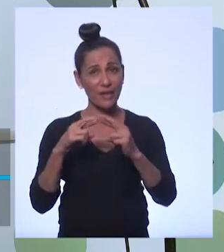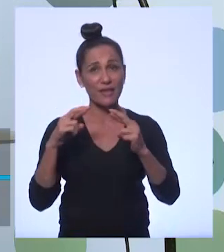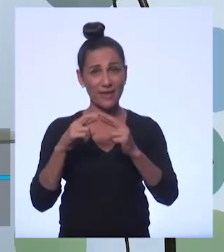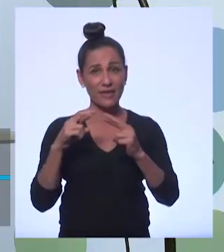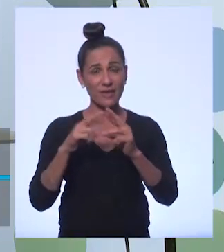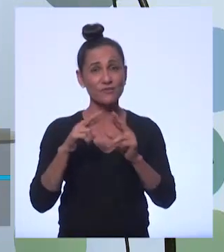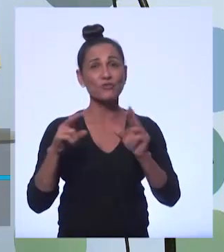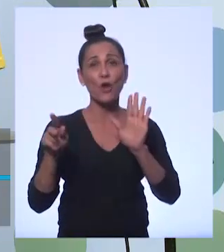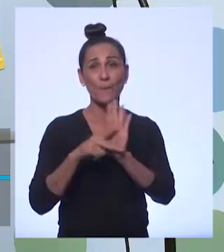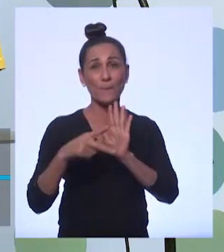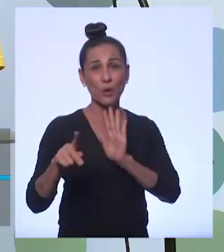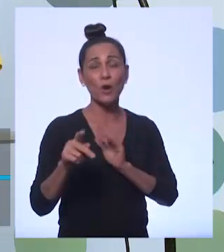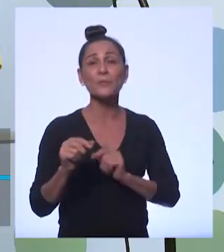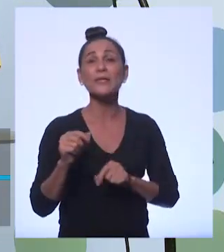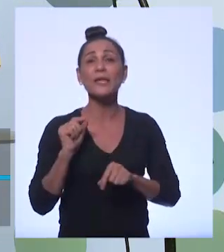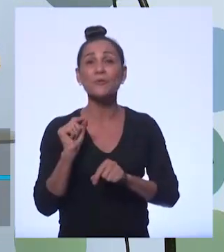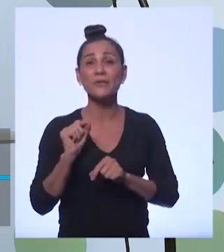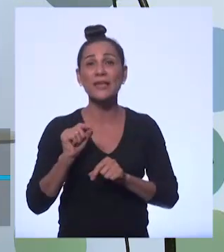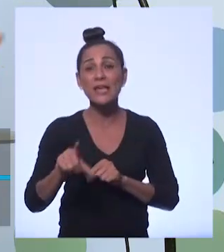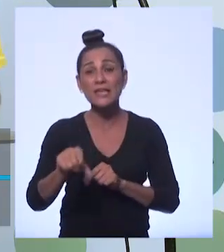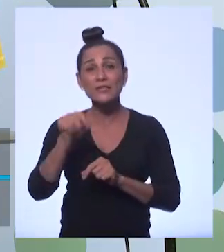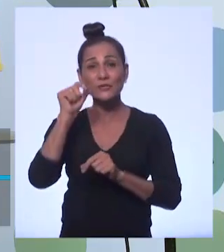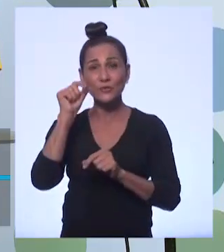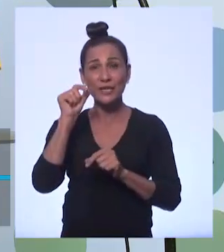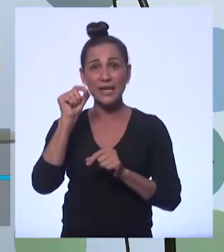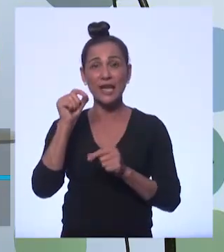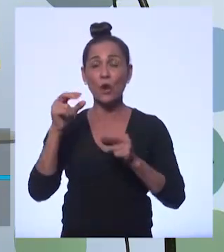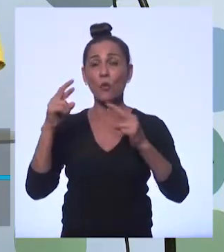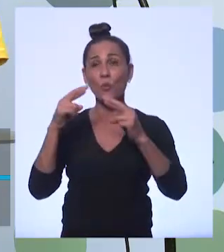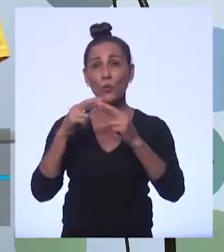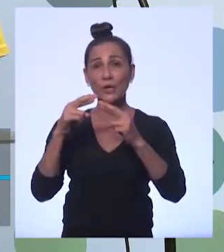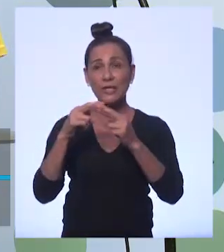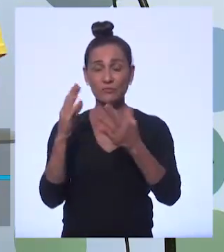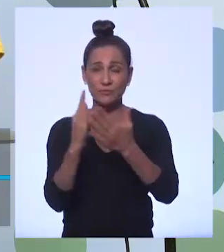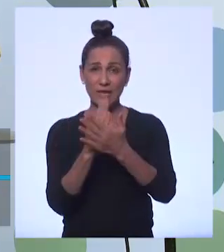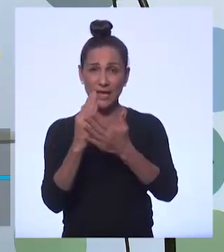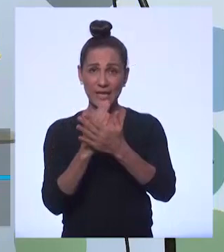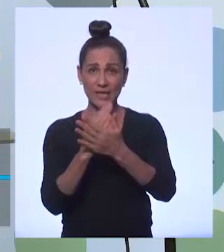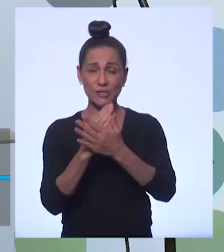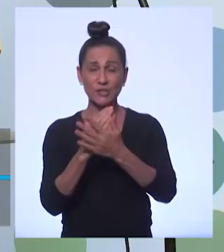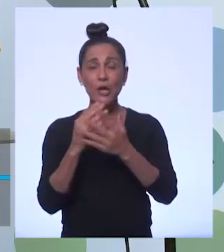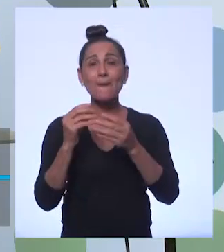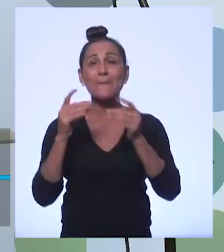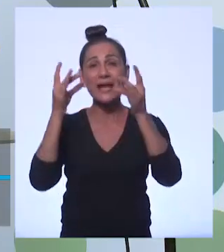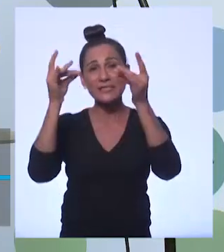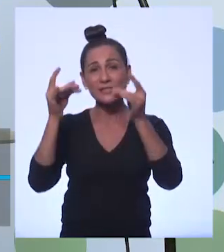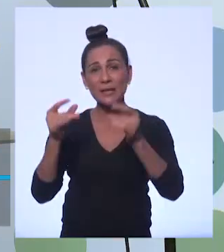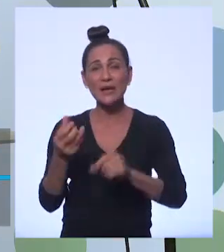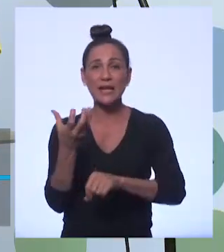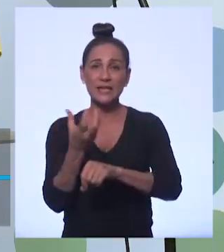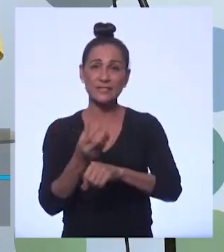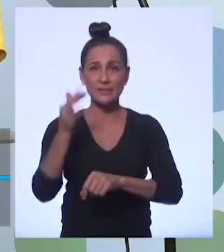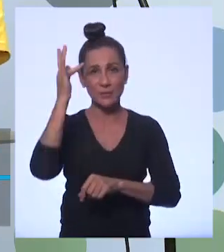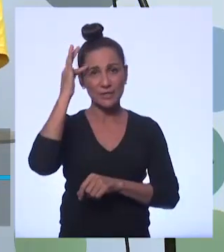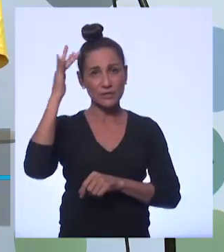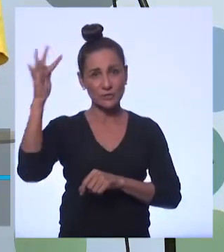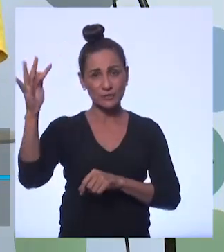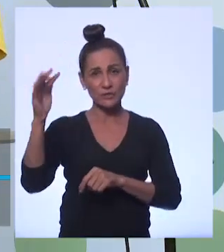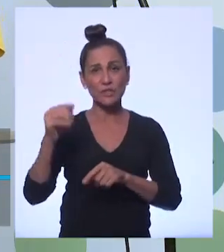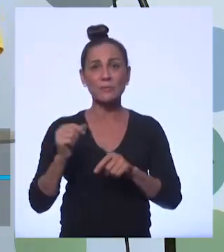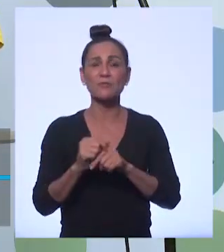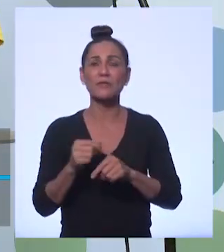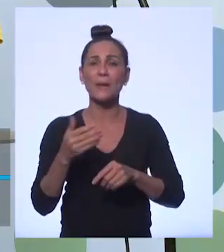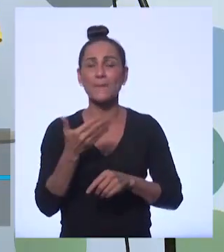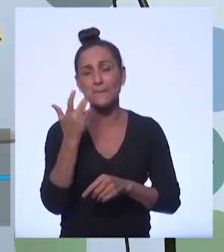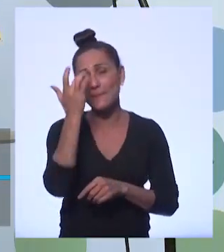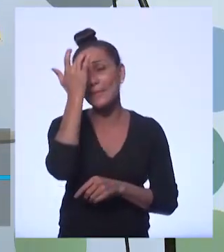eu pretendo justamente utilizar um livro da rede para a gente falar de filosofia, né? Então, sendo mais acessível para os